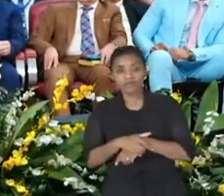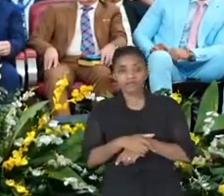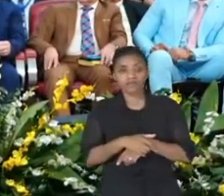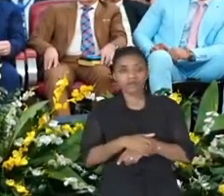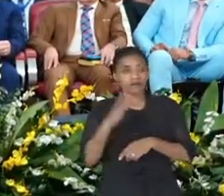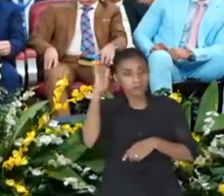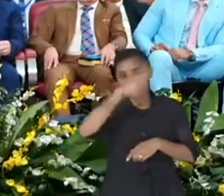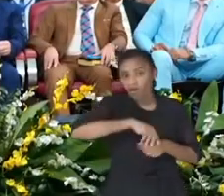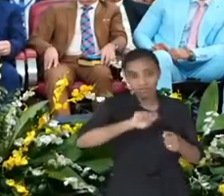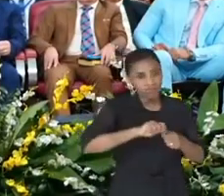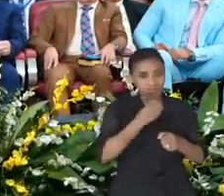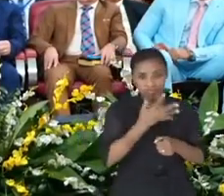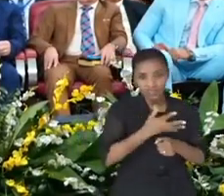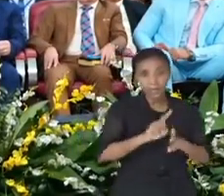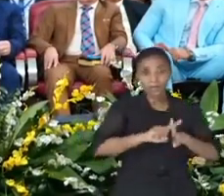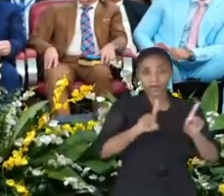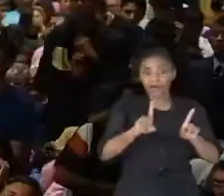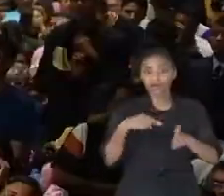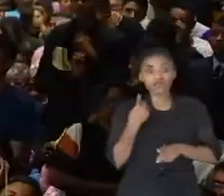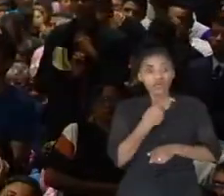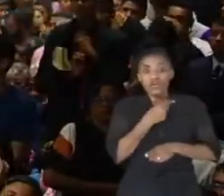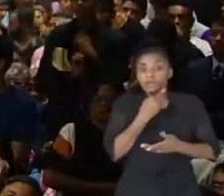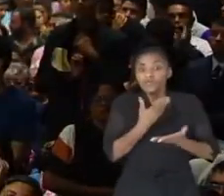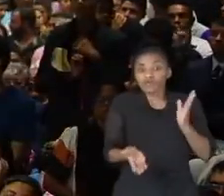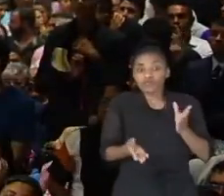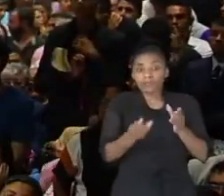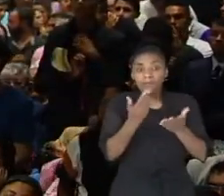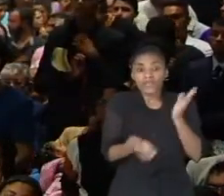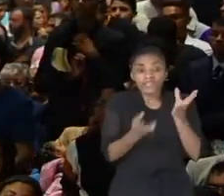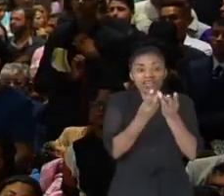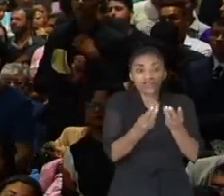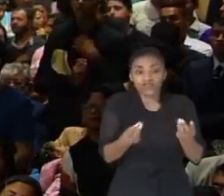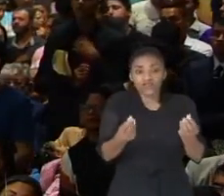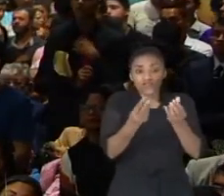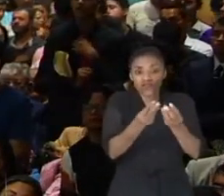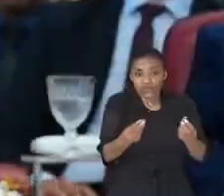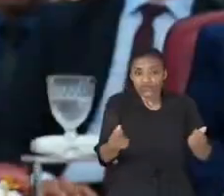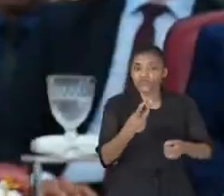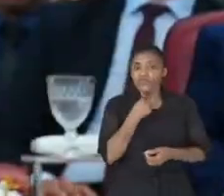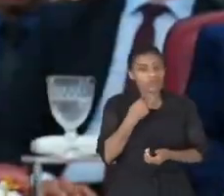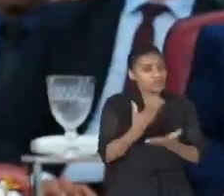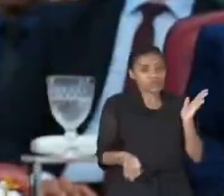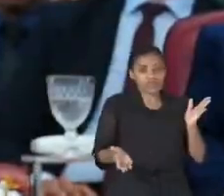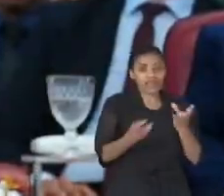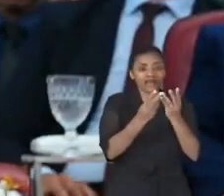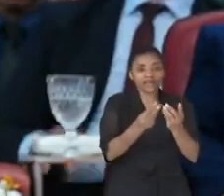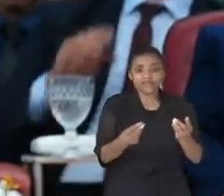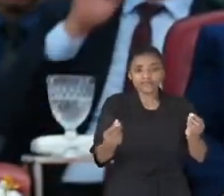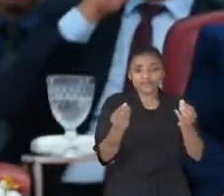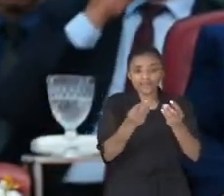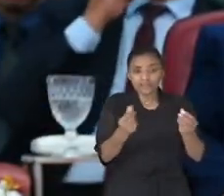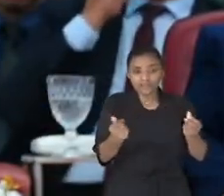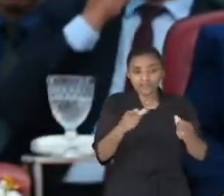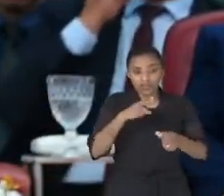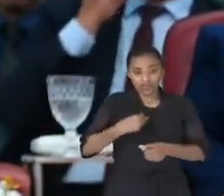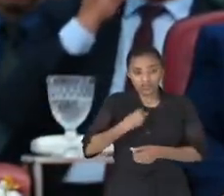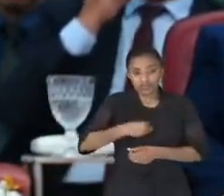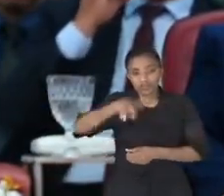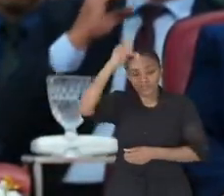ninguém. Pode ir. Nós não podemos é perder a essência. Que essência? De sermos